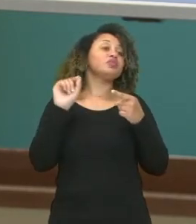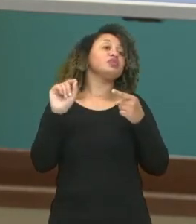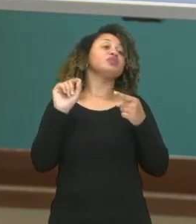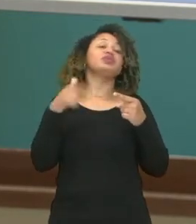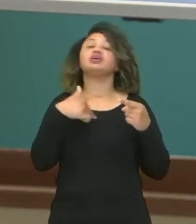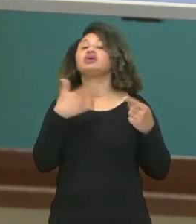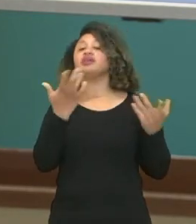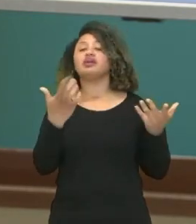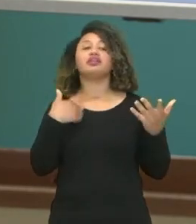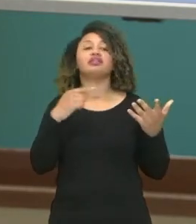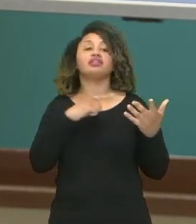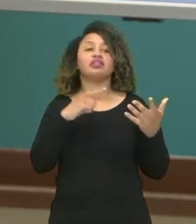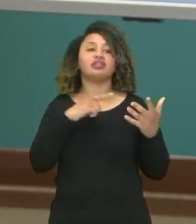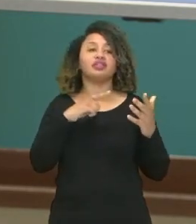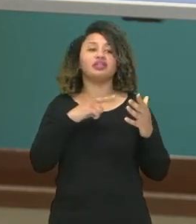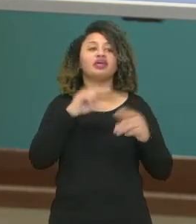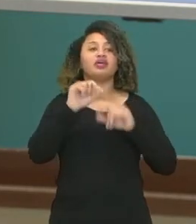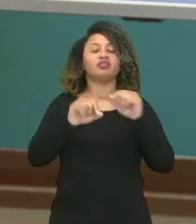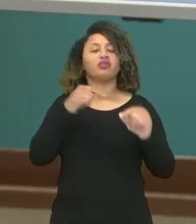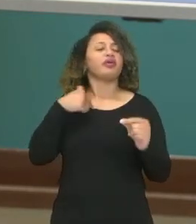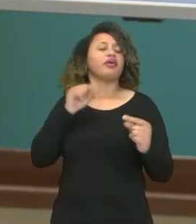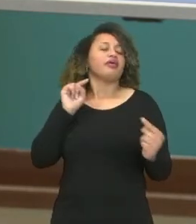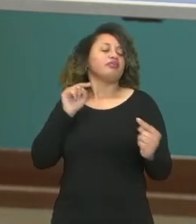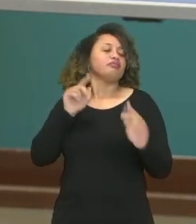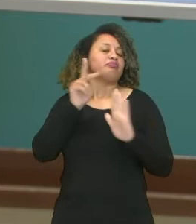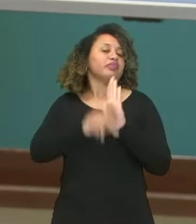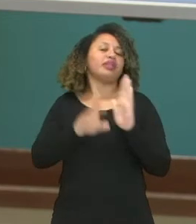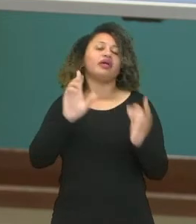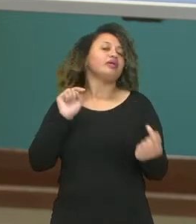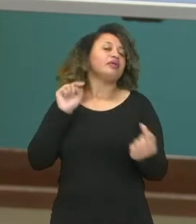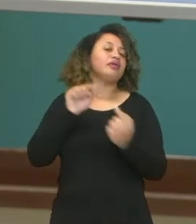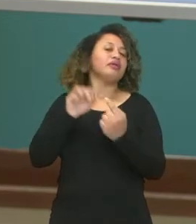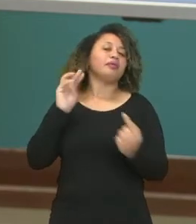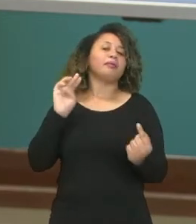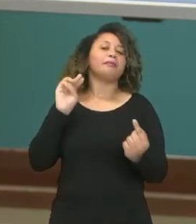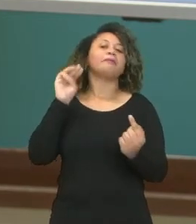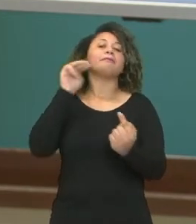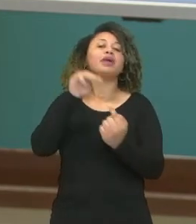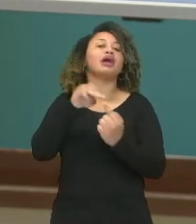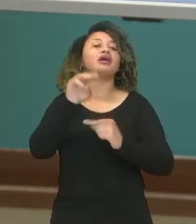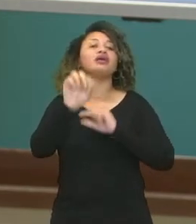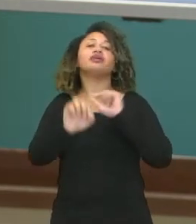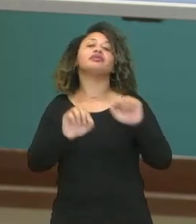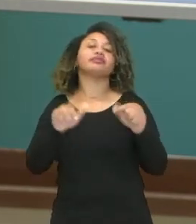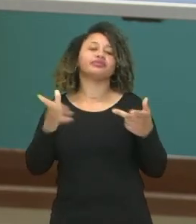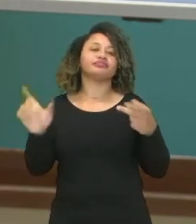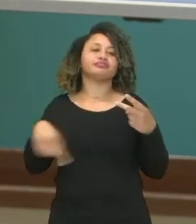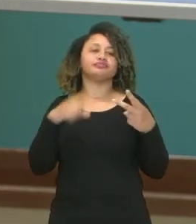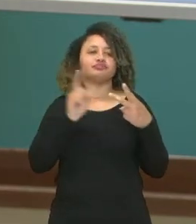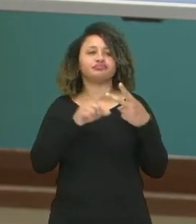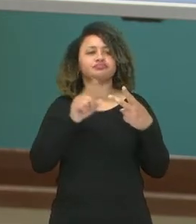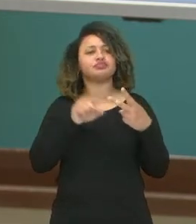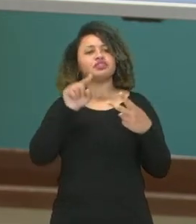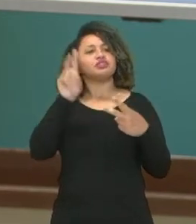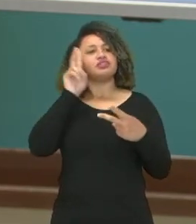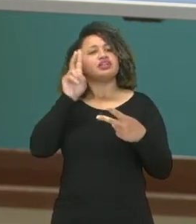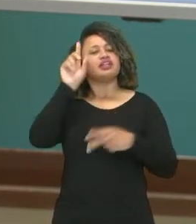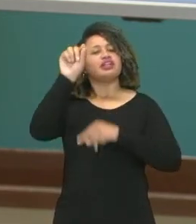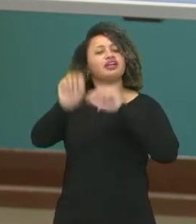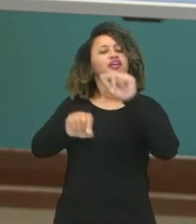o chamado plano de metas do governo do Juscelino Kubitschek? Segunda questão, você lembra quem